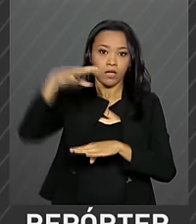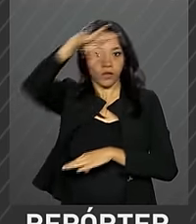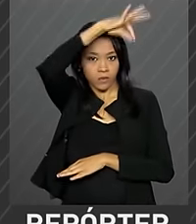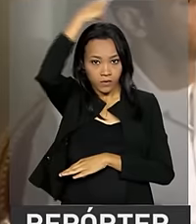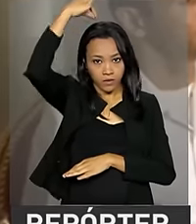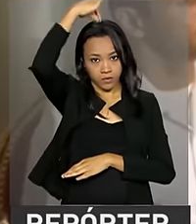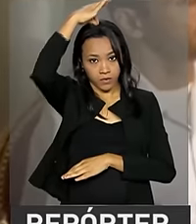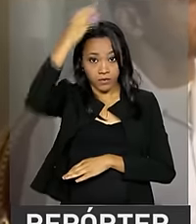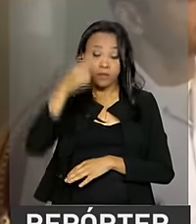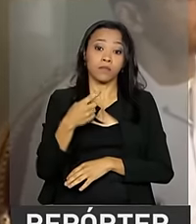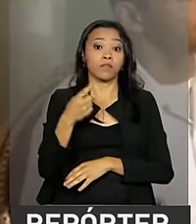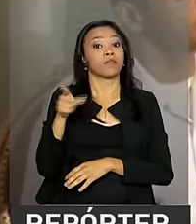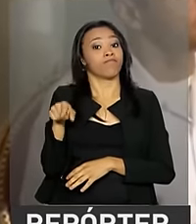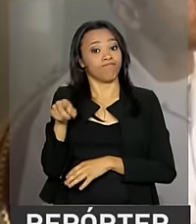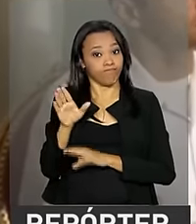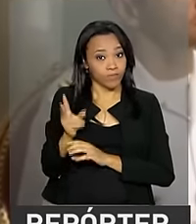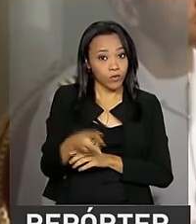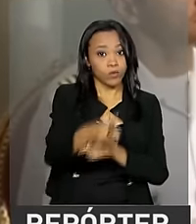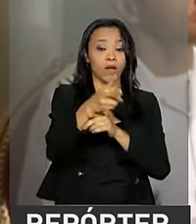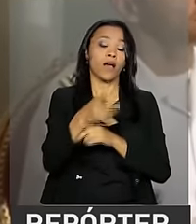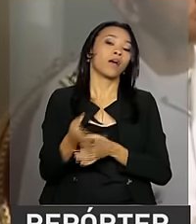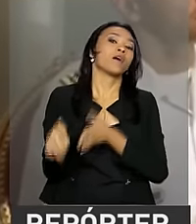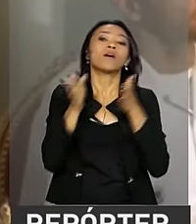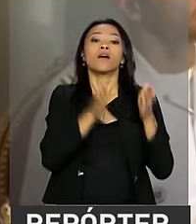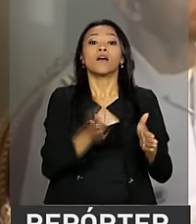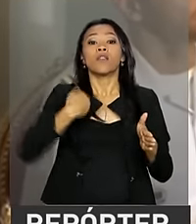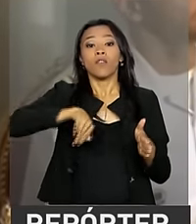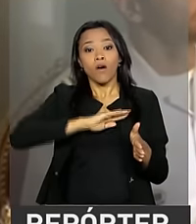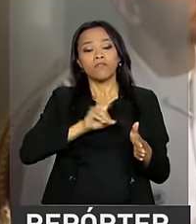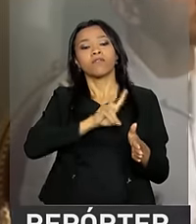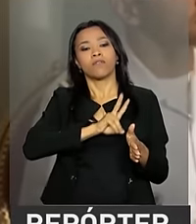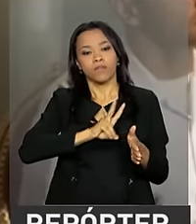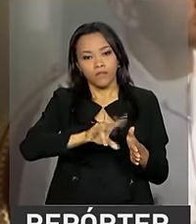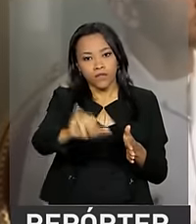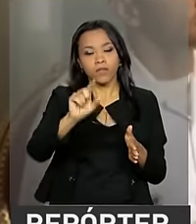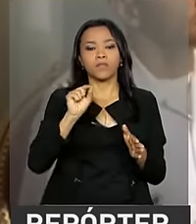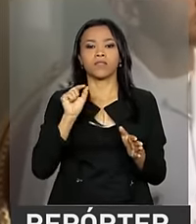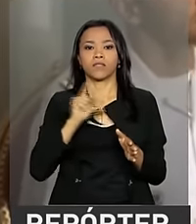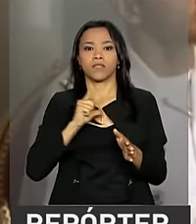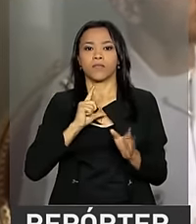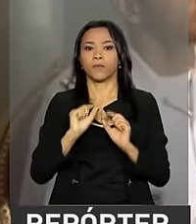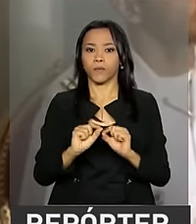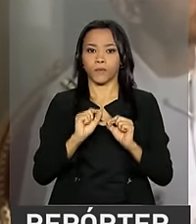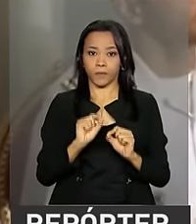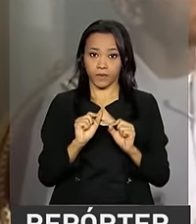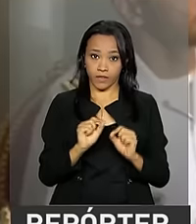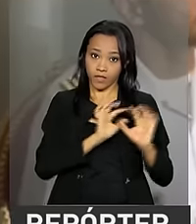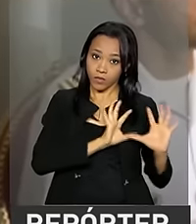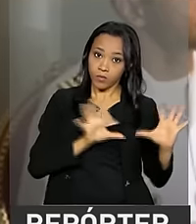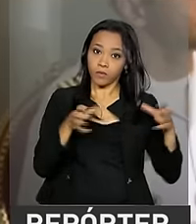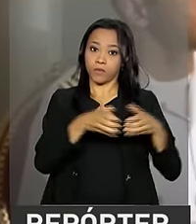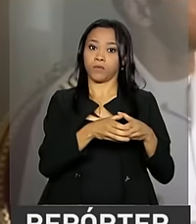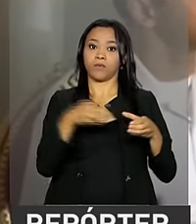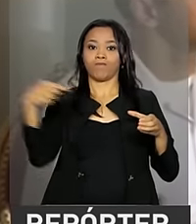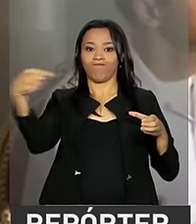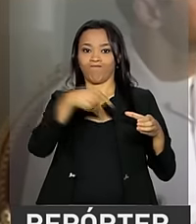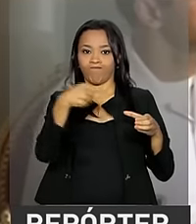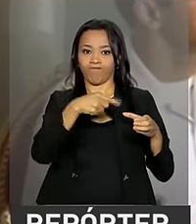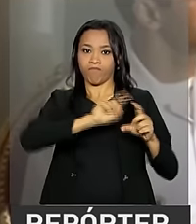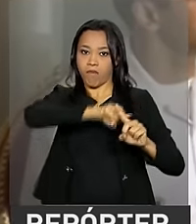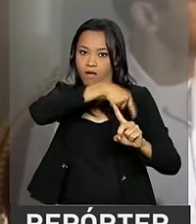Espírito Santo assim o determinar, nós teremos a disposição de agregar efetivos